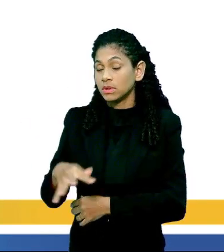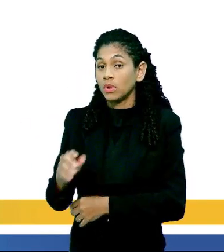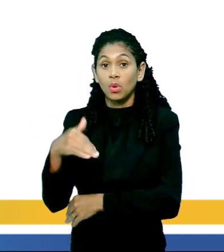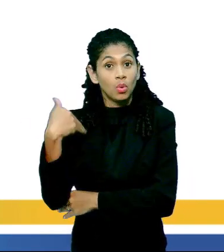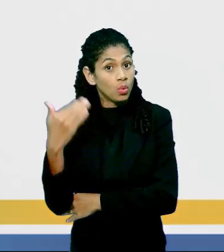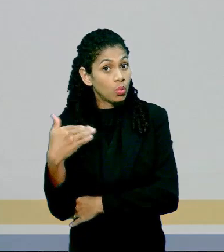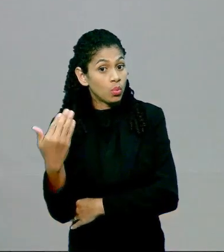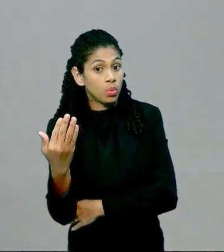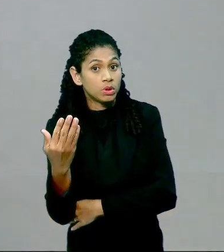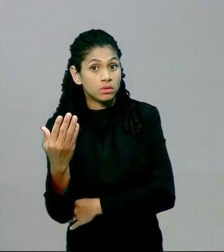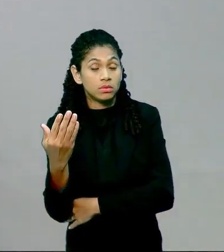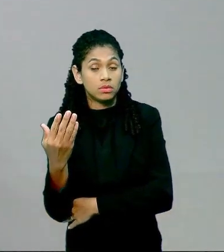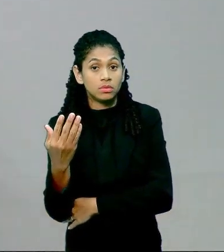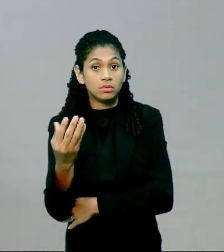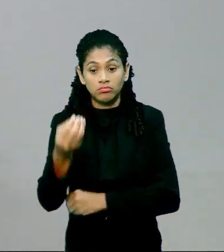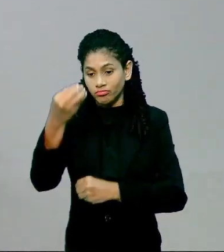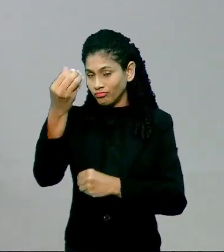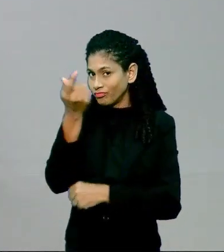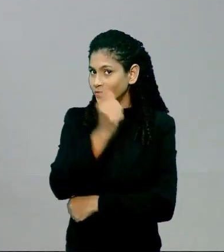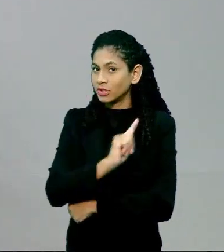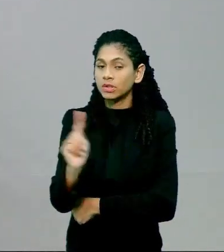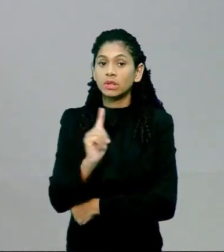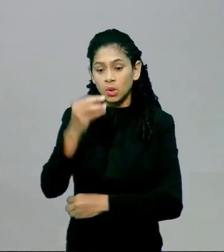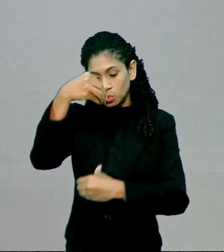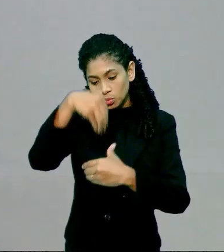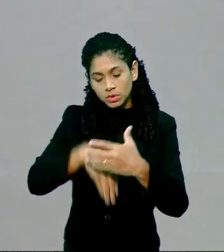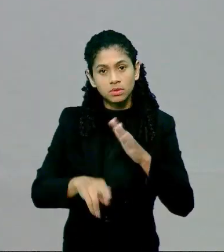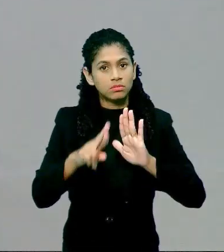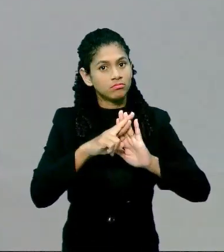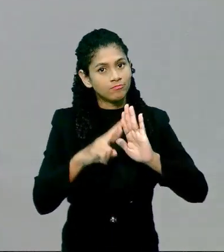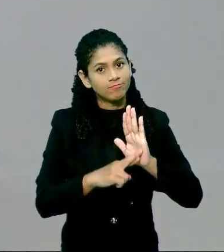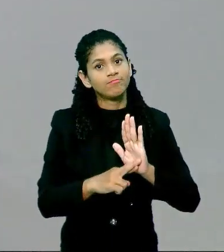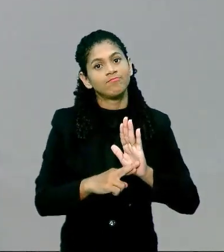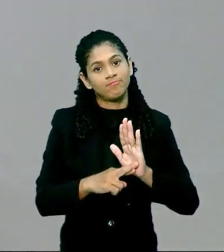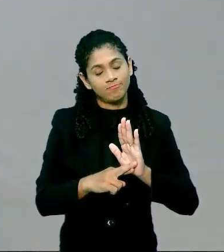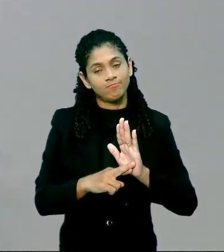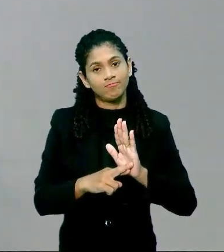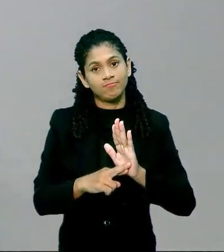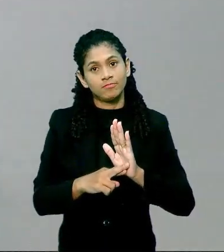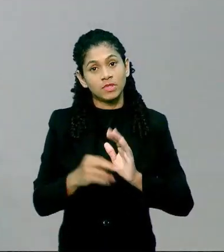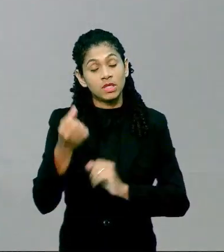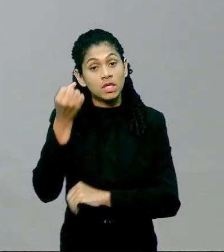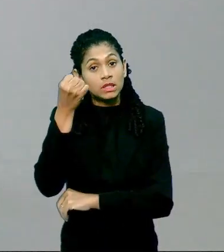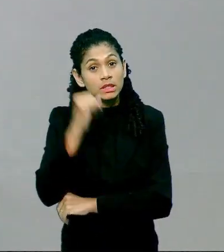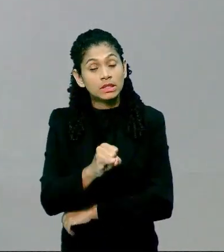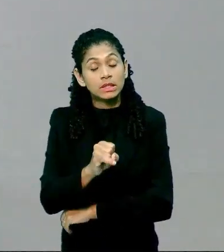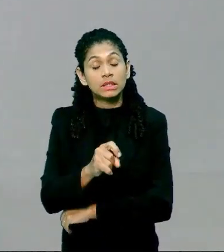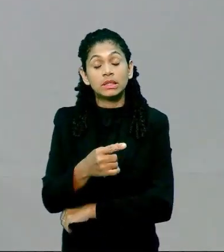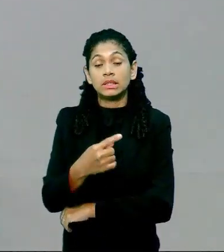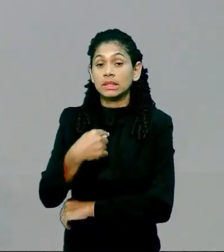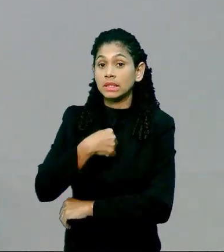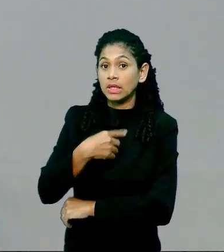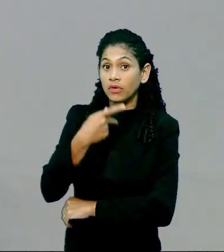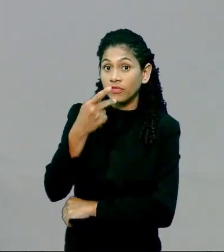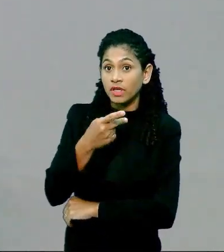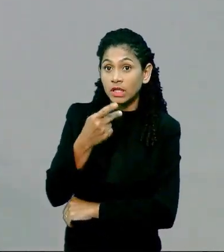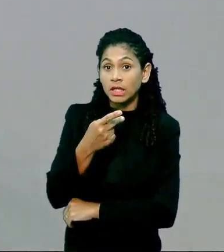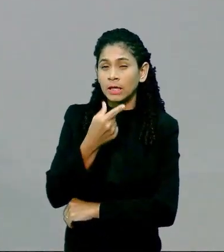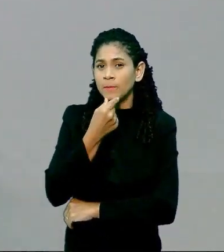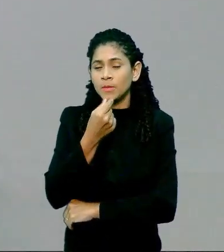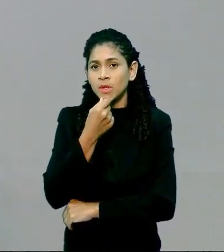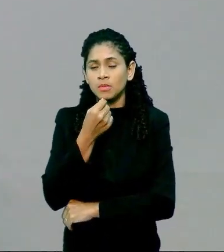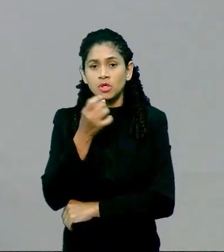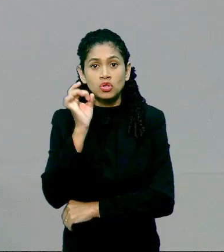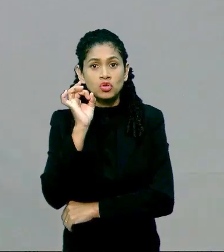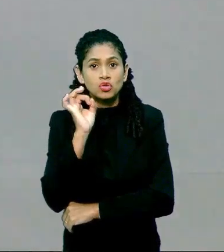para meninos e meninas. Vamos pensar? Se eu disser que menino só pode brincar de